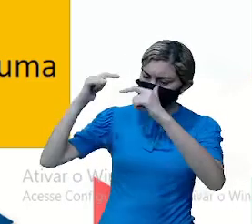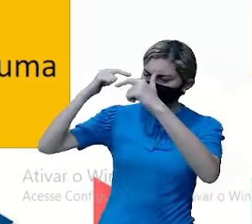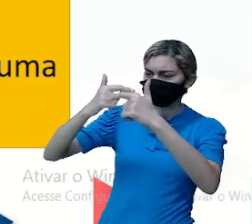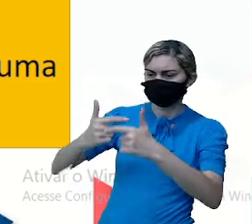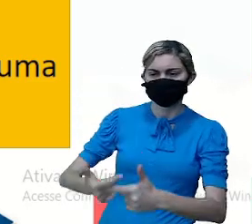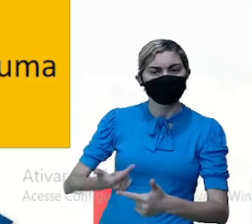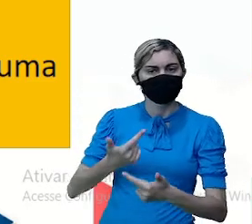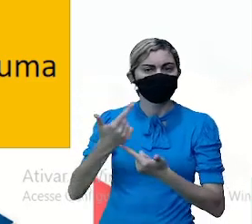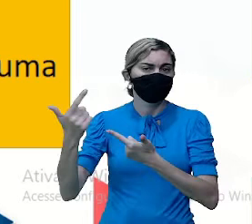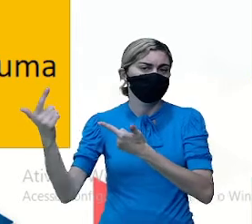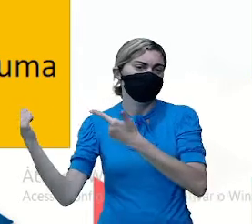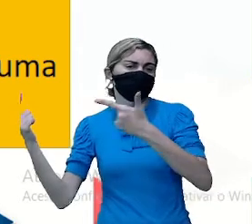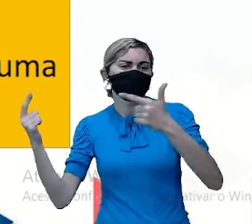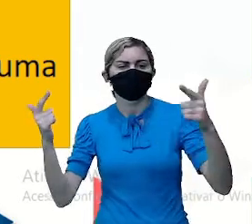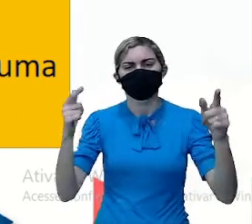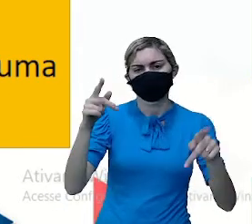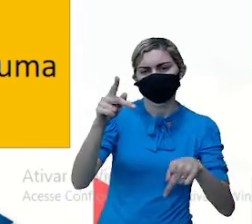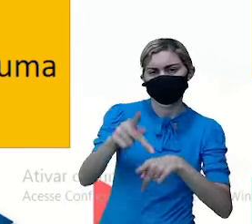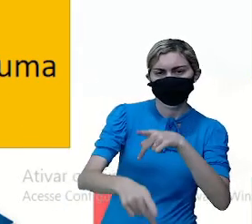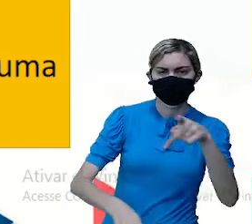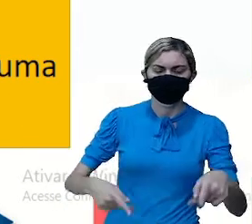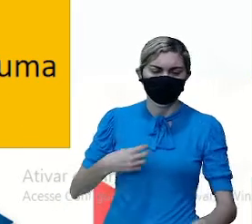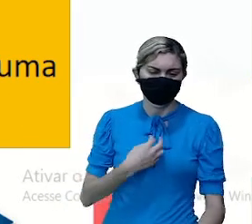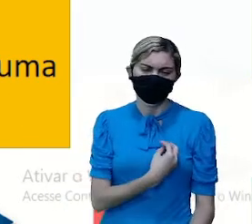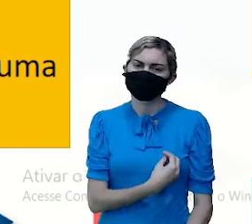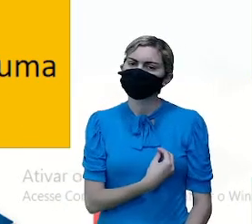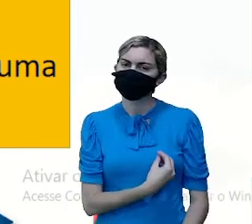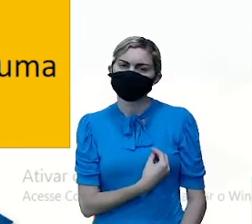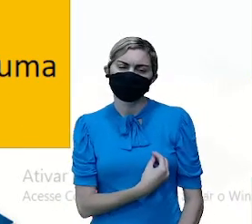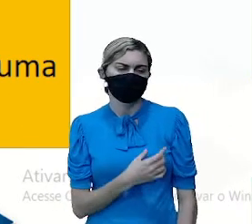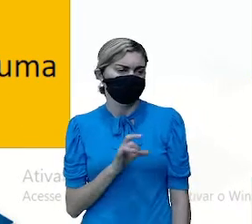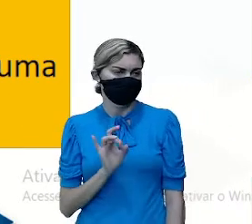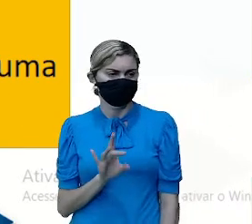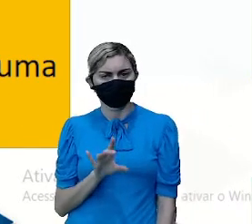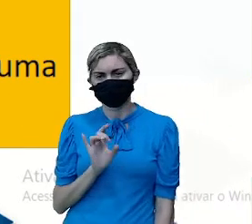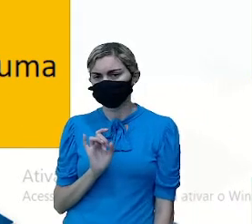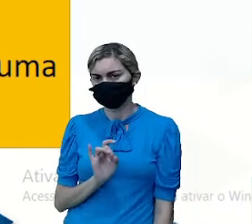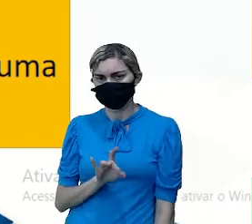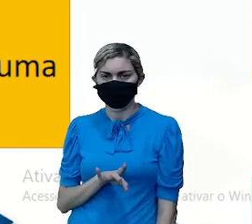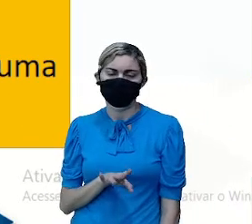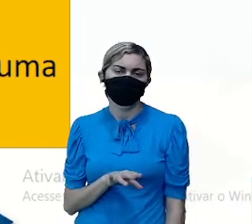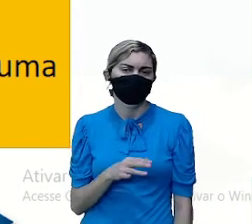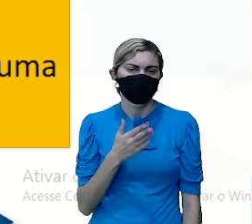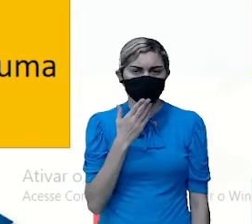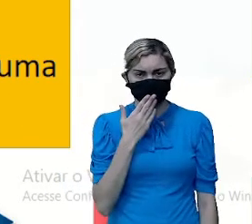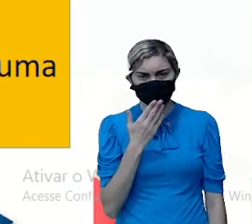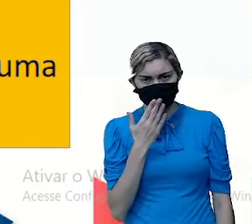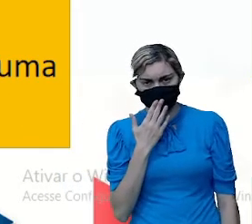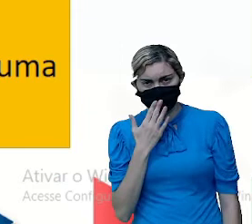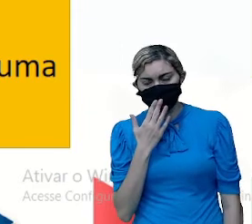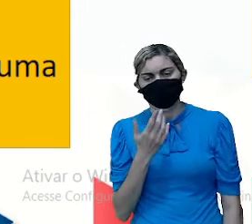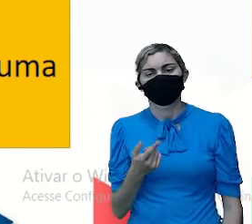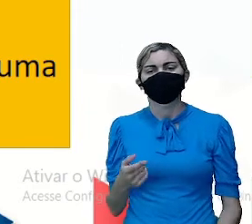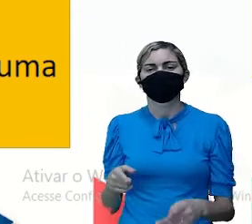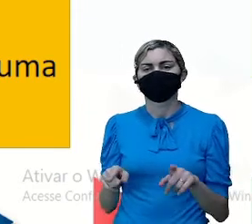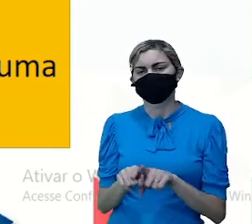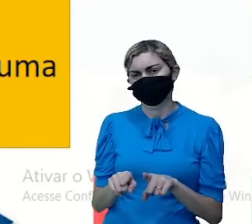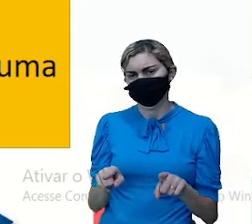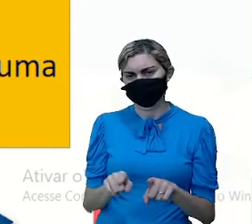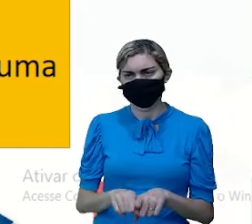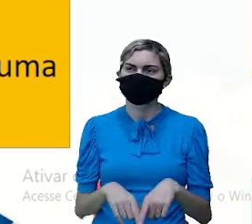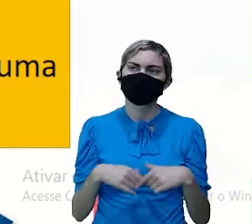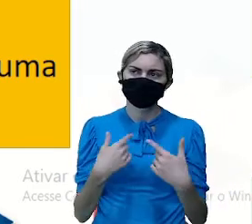de outros povos que nós convivemos, não só com a questão dos indígenas e também com